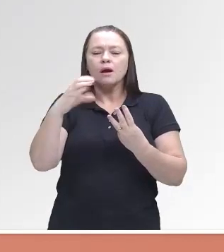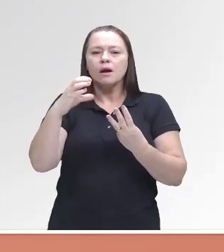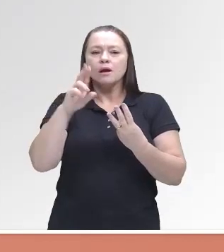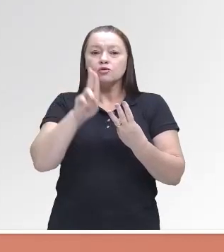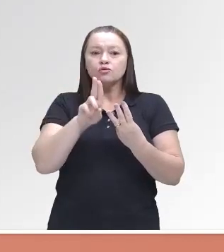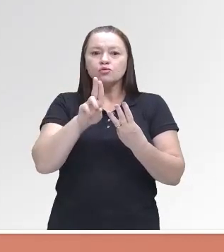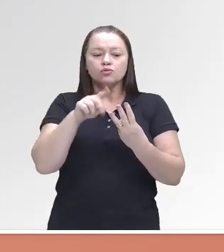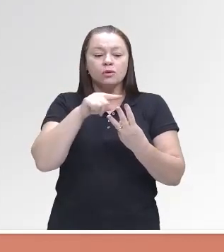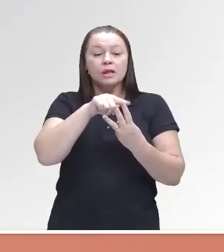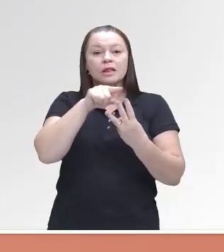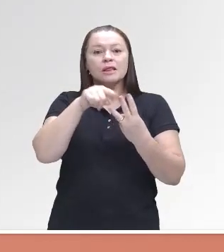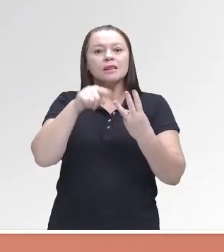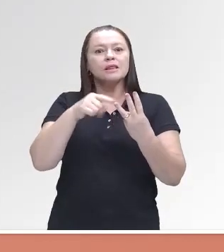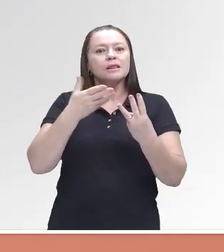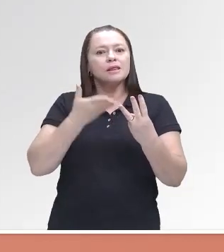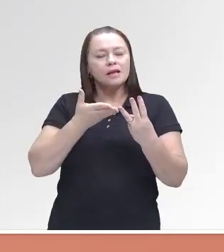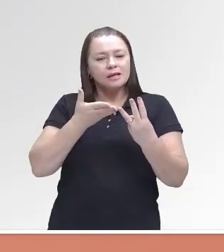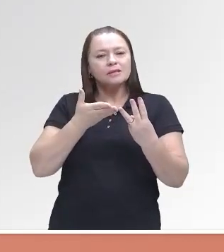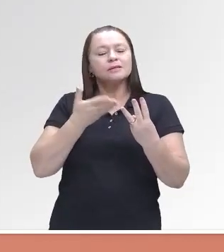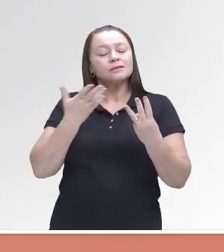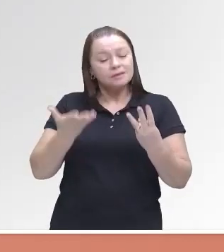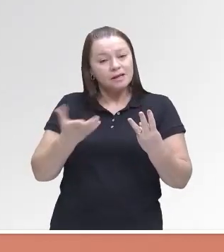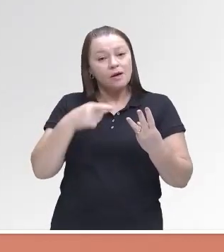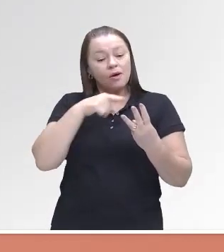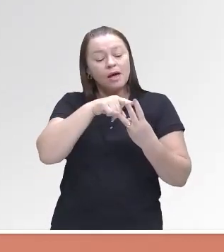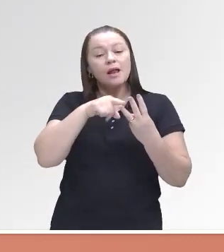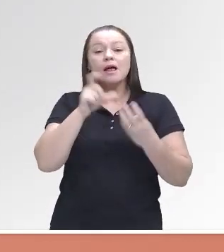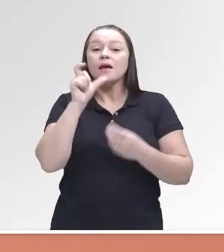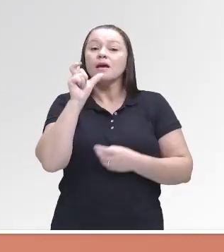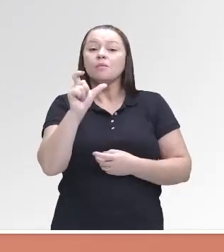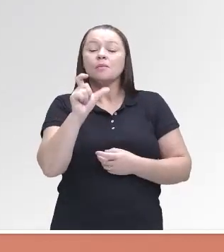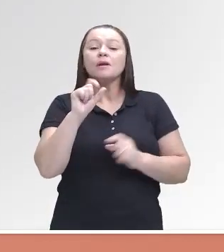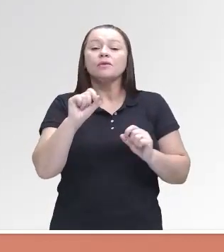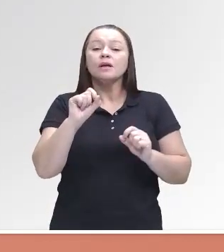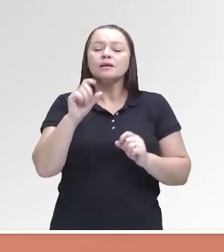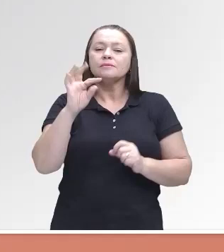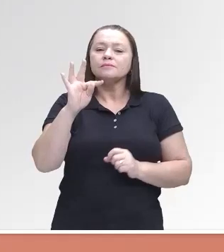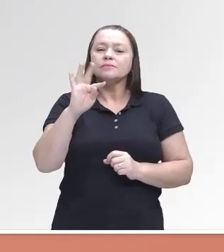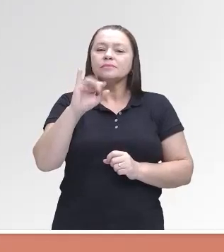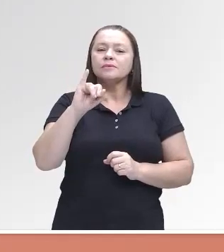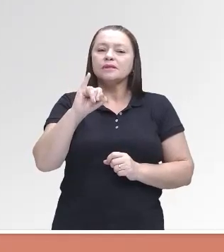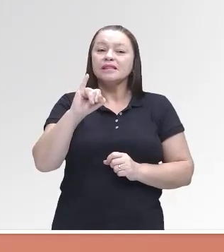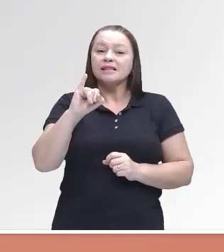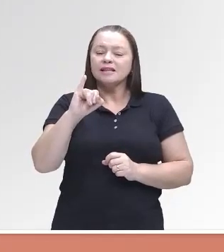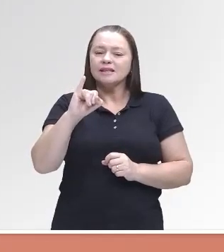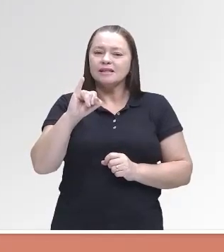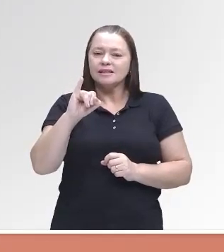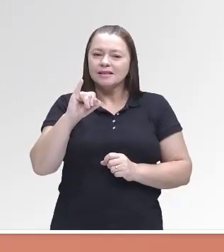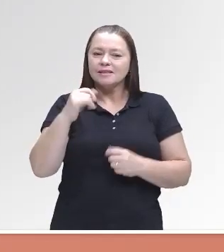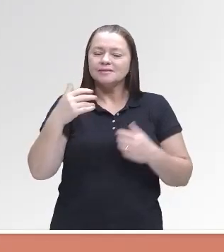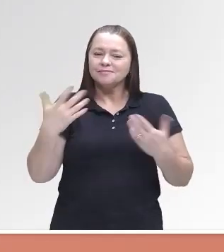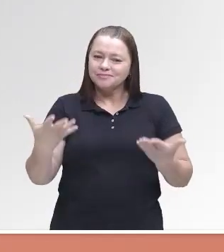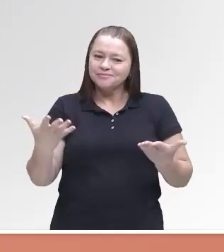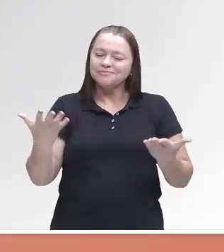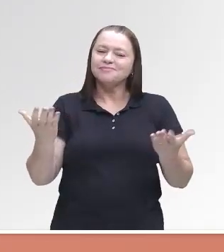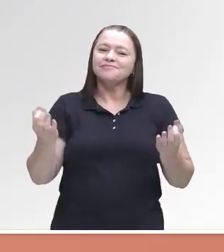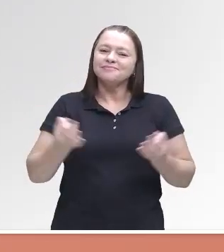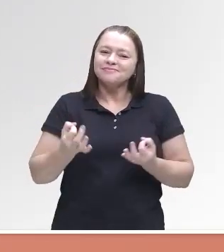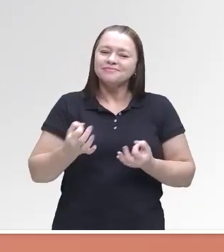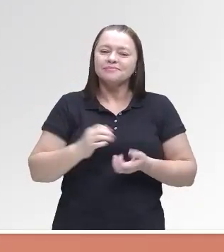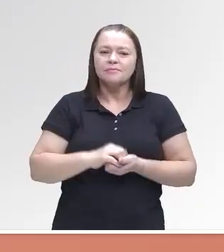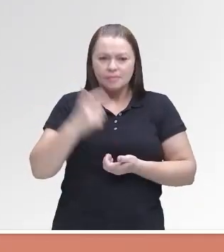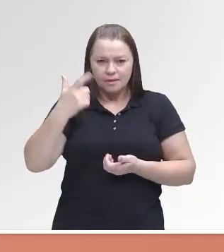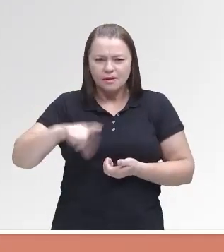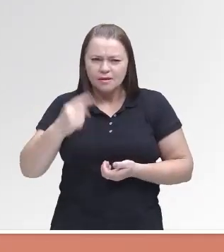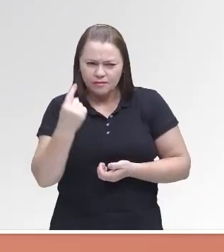Iguaçu. 3 sílabas. Logo, ela é uma palavra trissílaba. É isso aí. Vamos mais